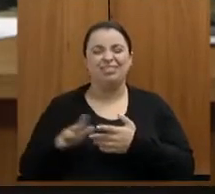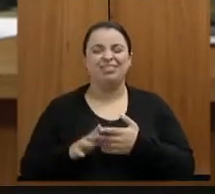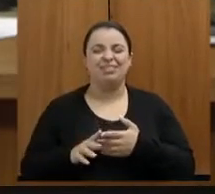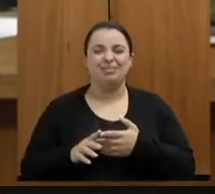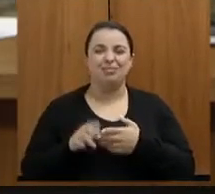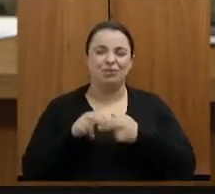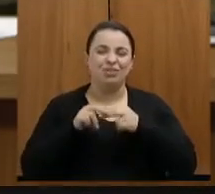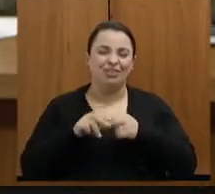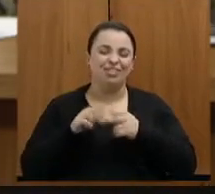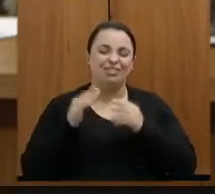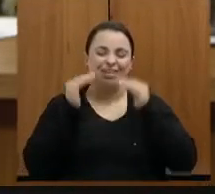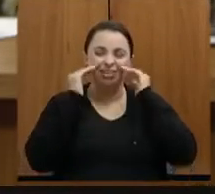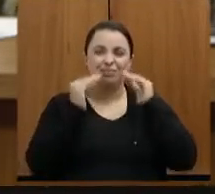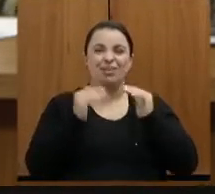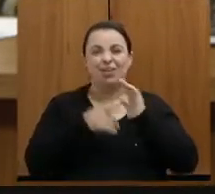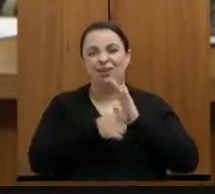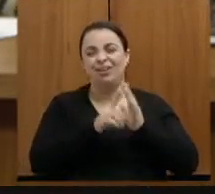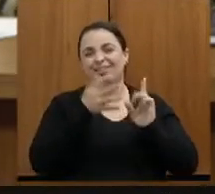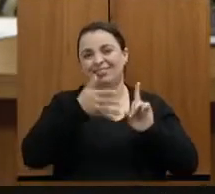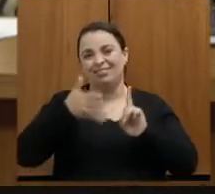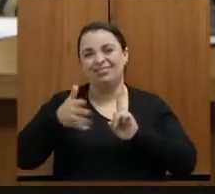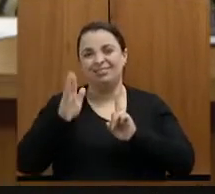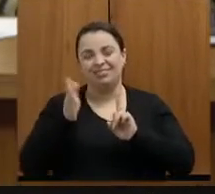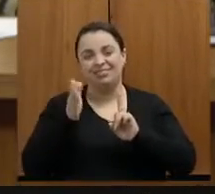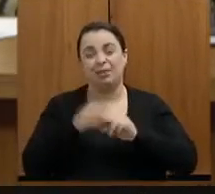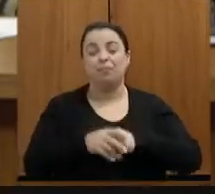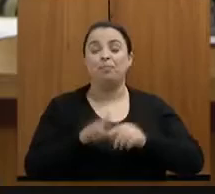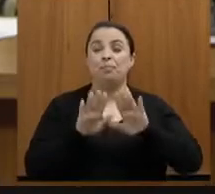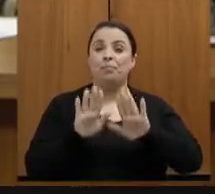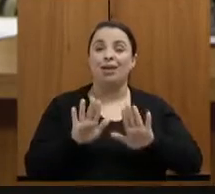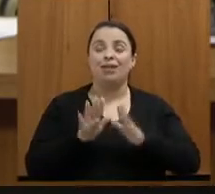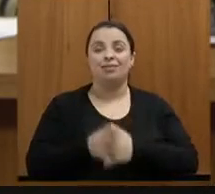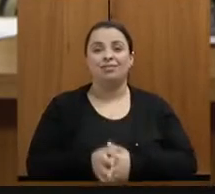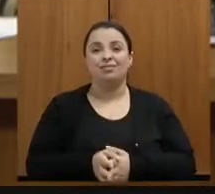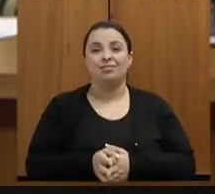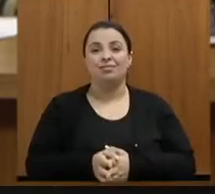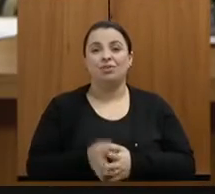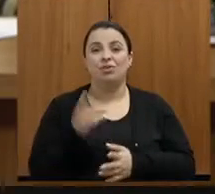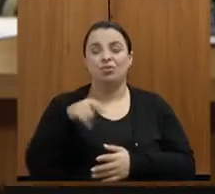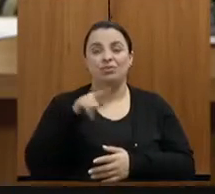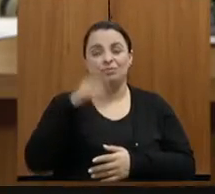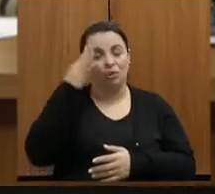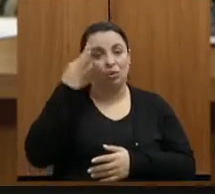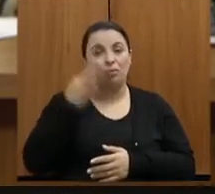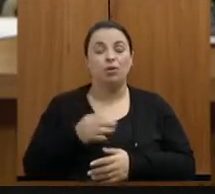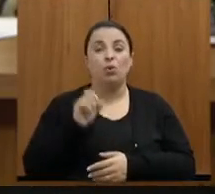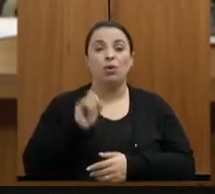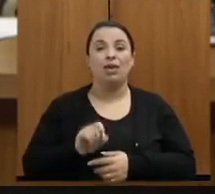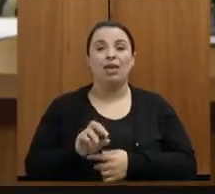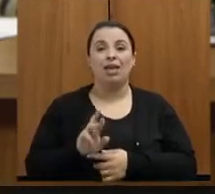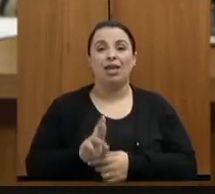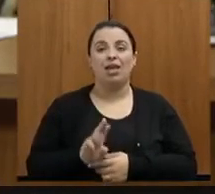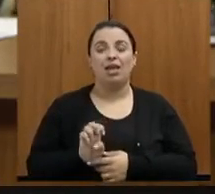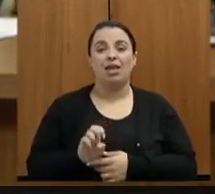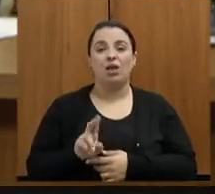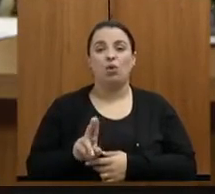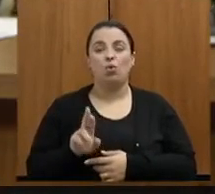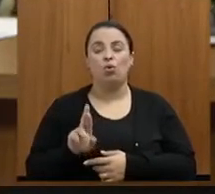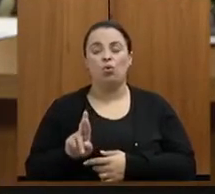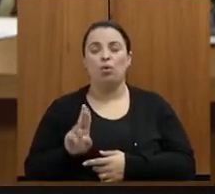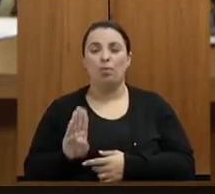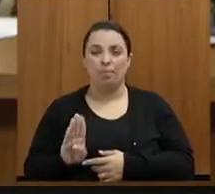feitas. Mas, antes de mais nada, eu acho que não é problema aqui para a mesa compreender o que é REURB, regularização fundiária,